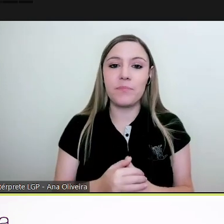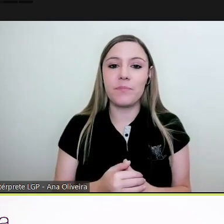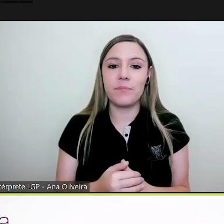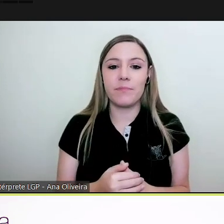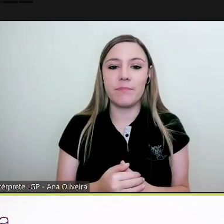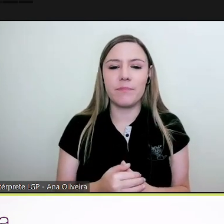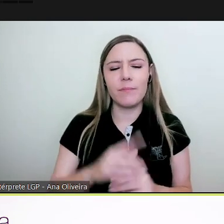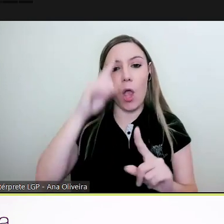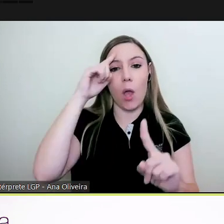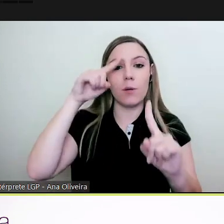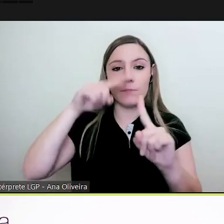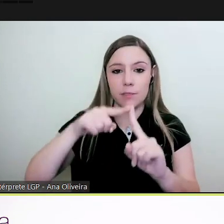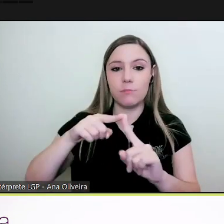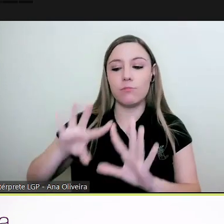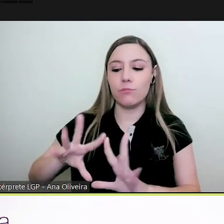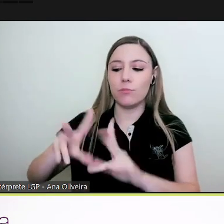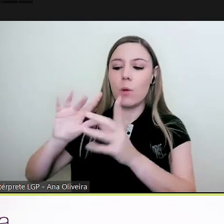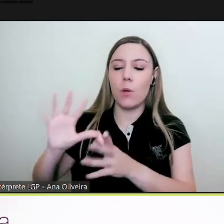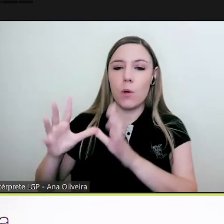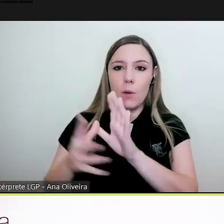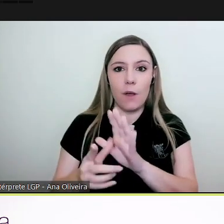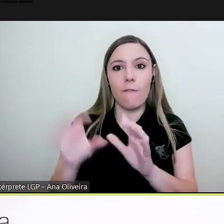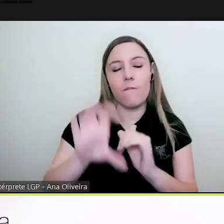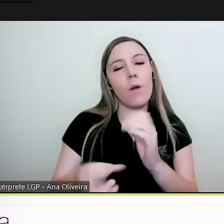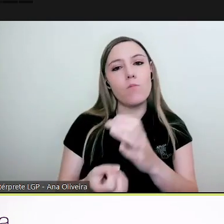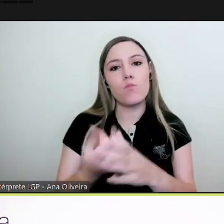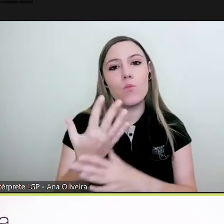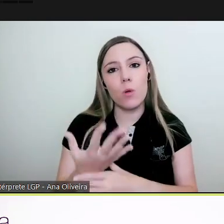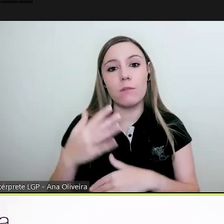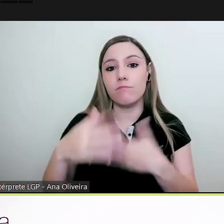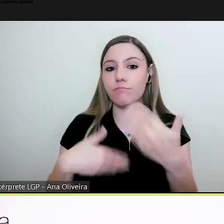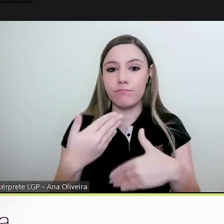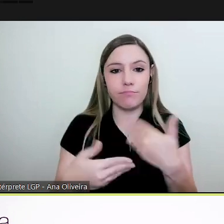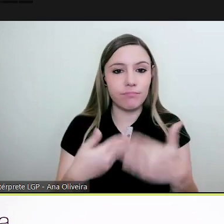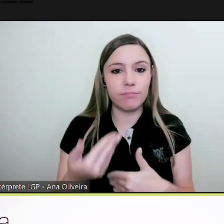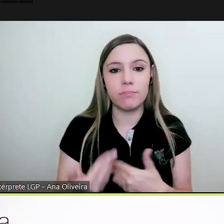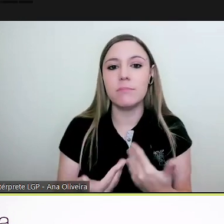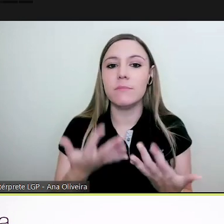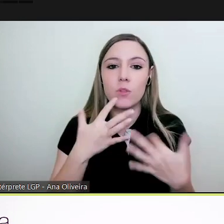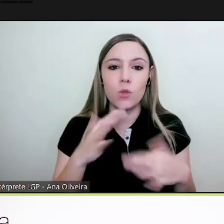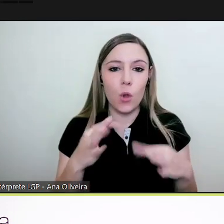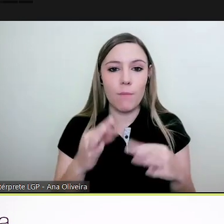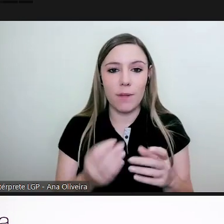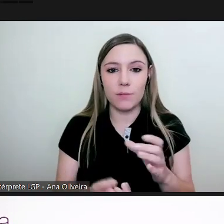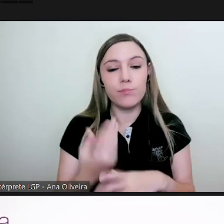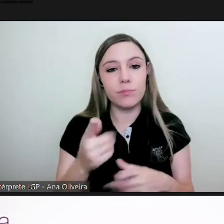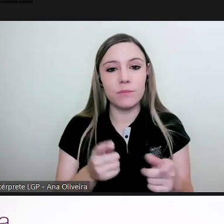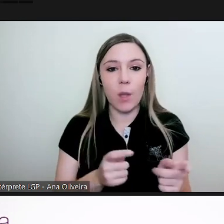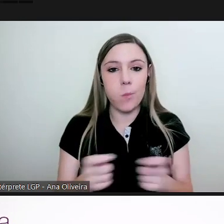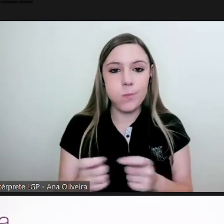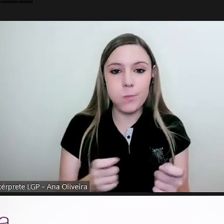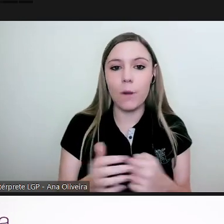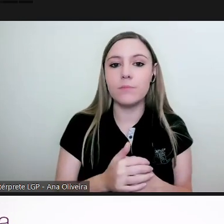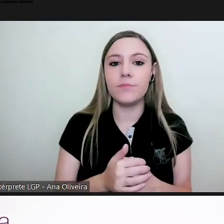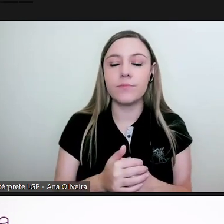objetivos, desenvolvimento sustentável e sua implementação como uma forma corrente normal de fazer gestão. Sim,